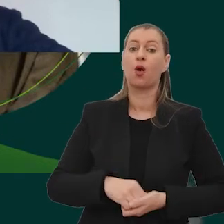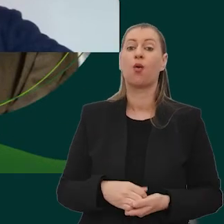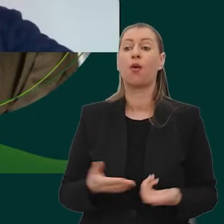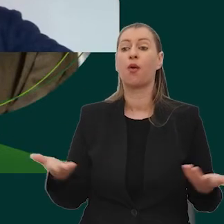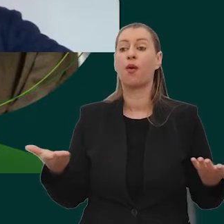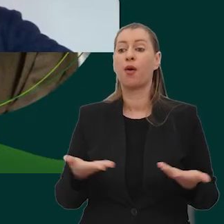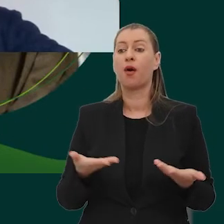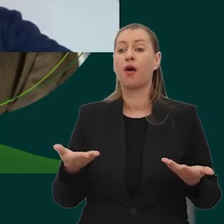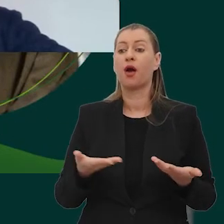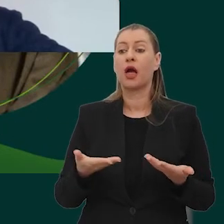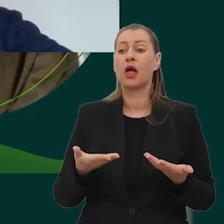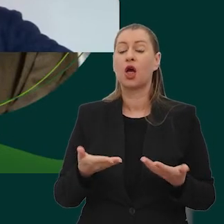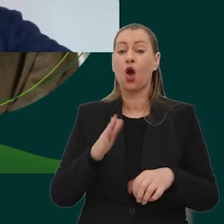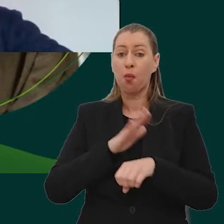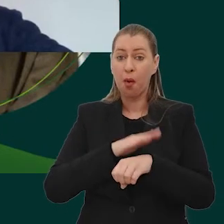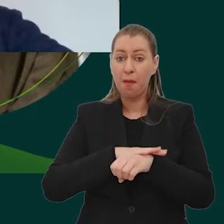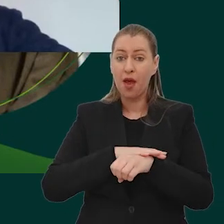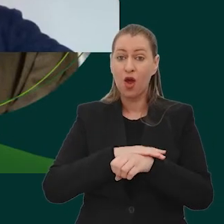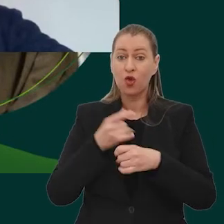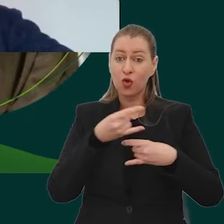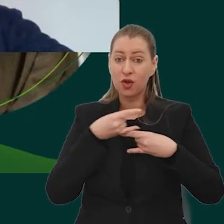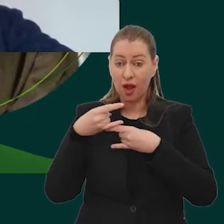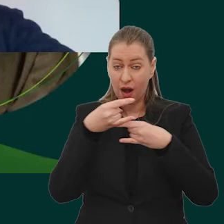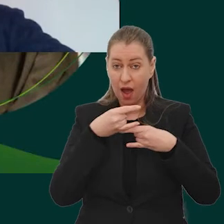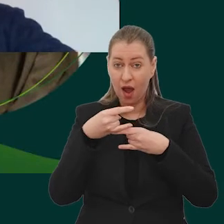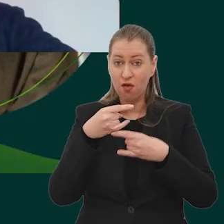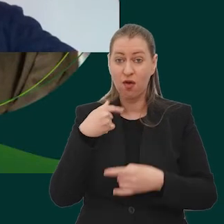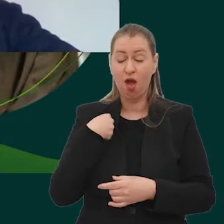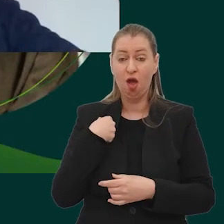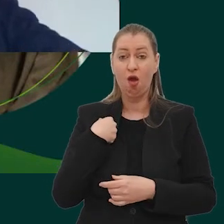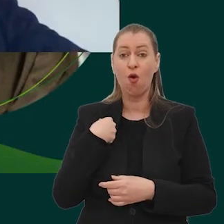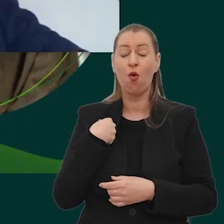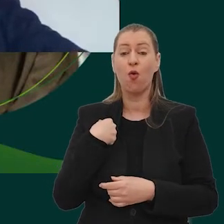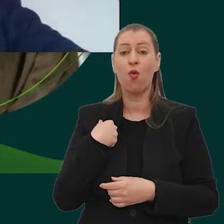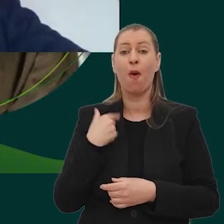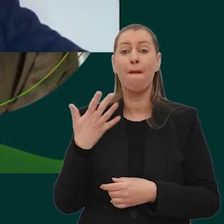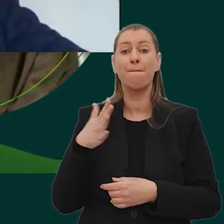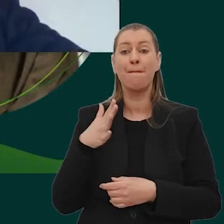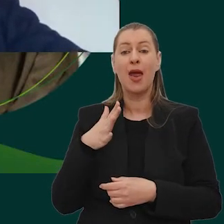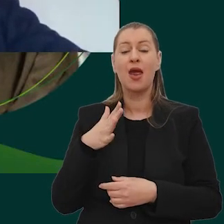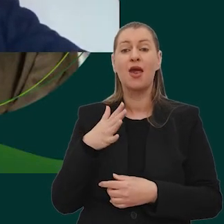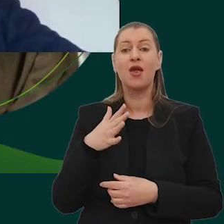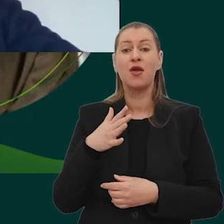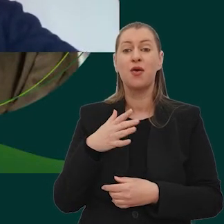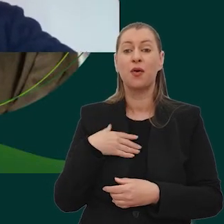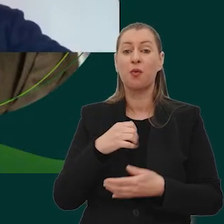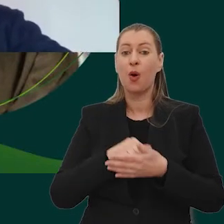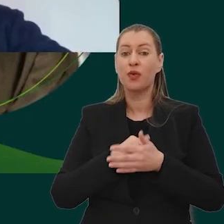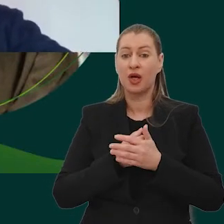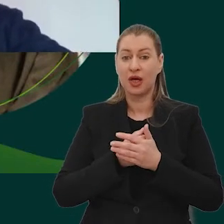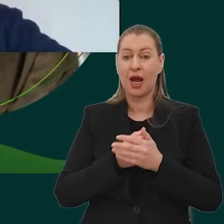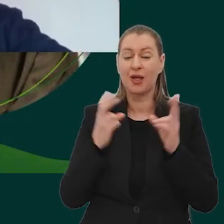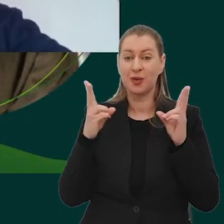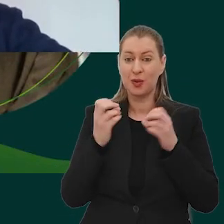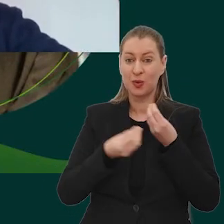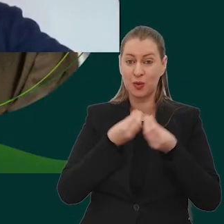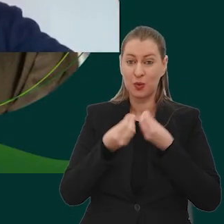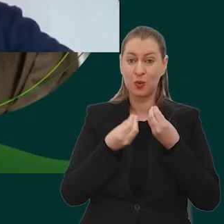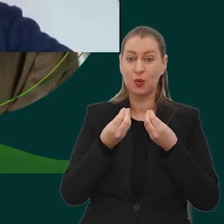durante a live, eu digo que eu sou meio assim, trancado com a questão